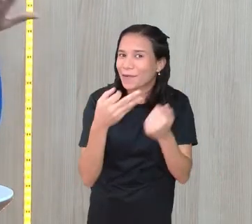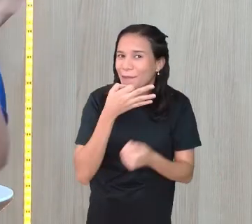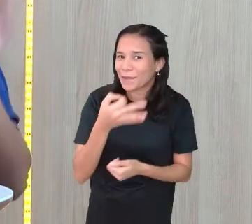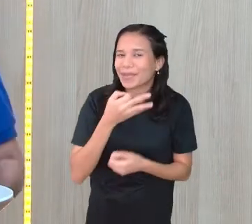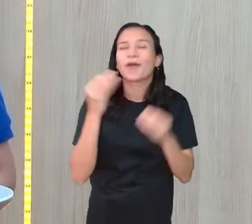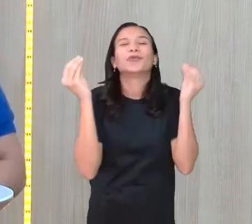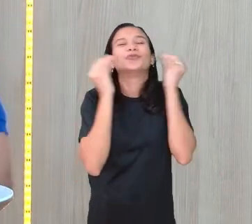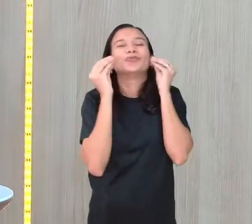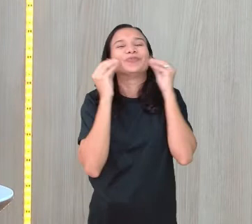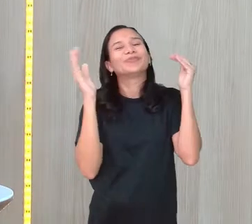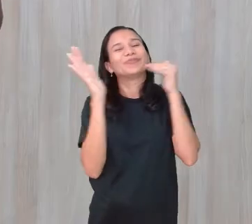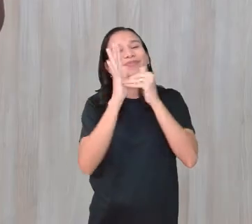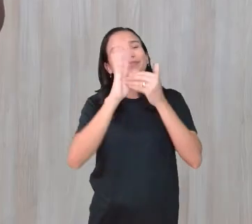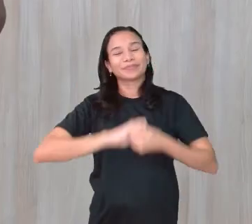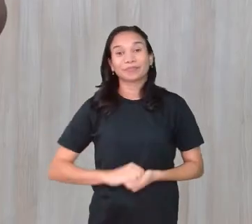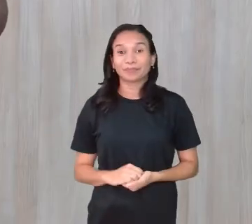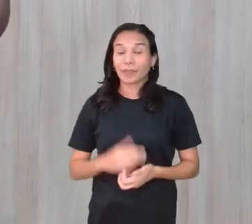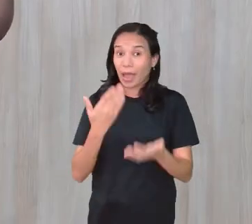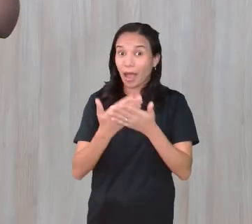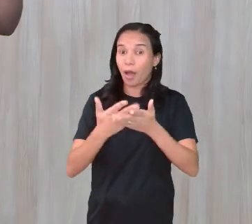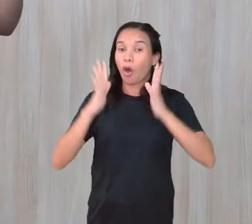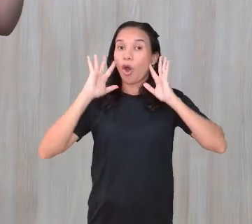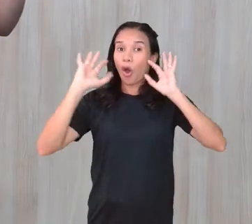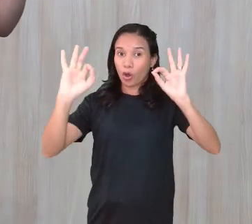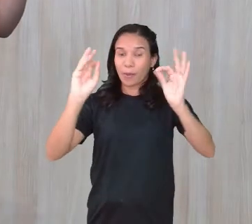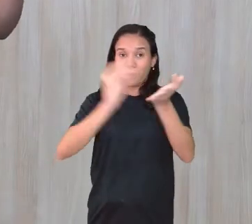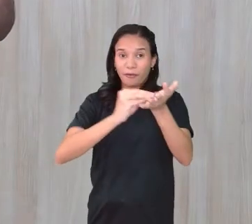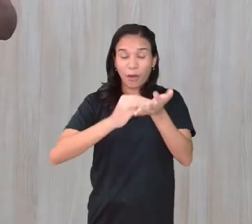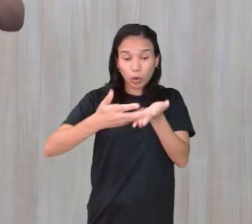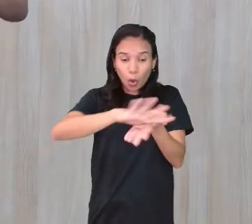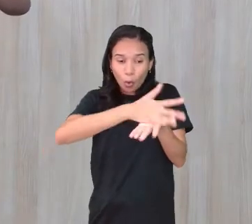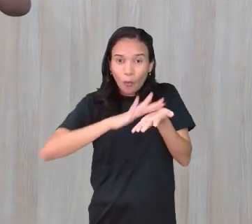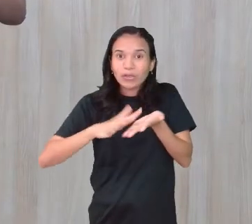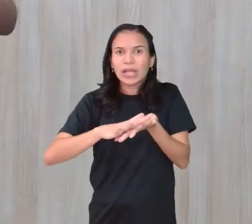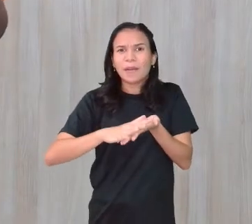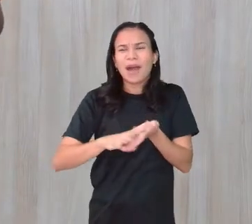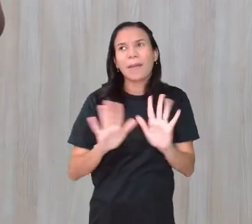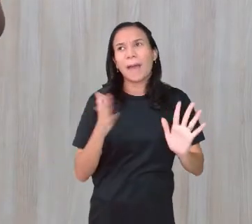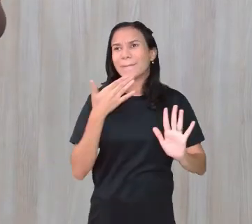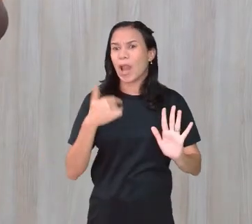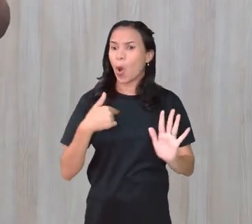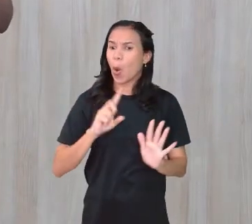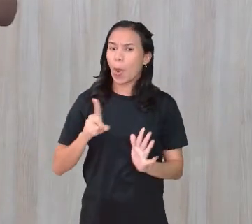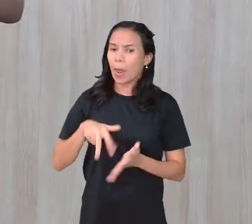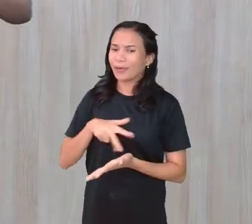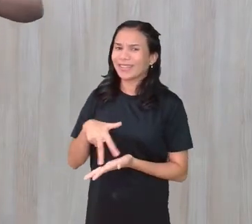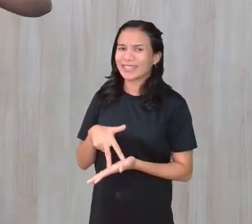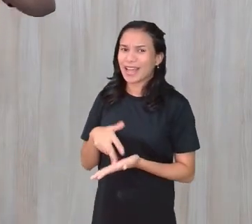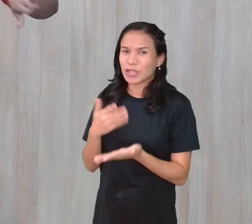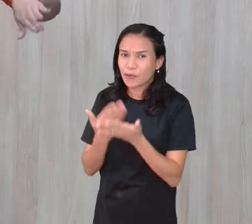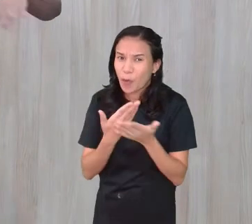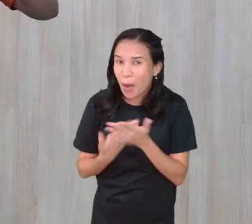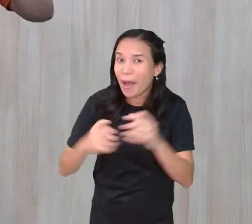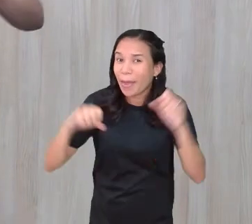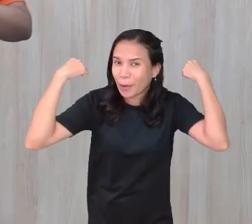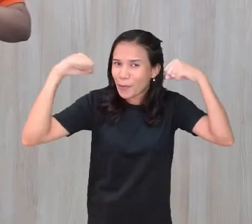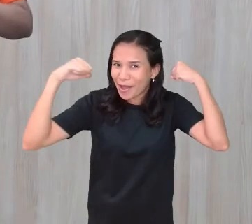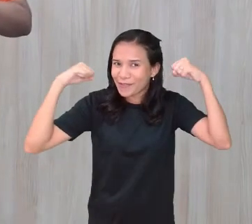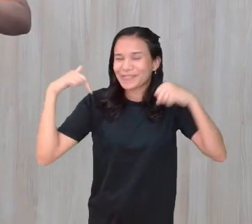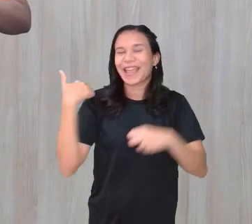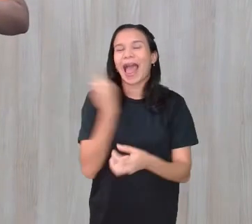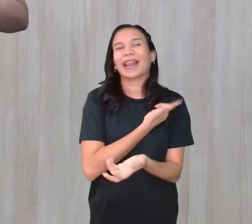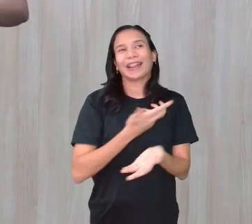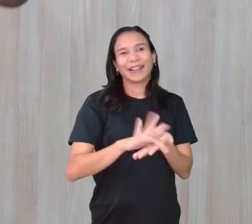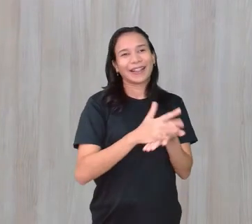Um beijo e até a próxima. A aula foi incrível, faltou um samba, mas assim, eu não me arrisco não. Se fosse uma aula de educação física, a gente